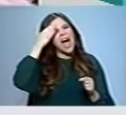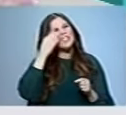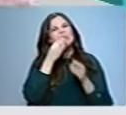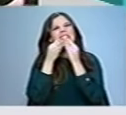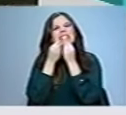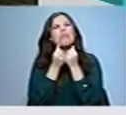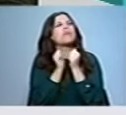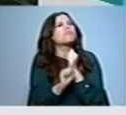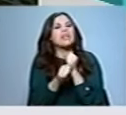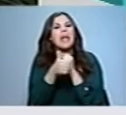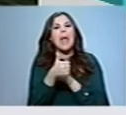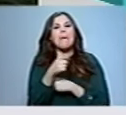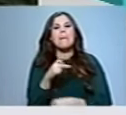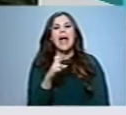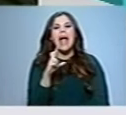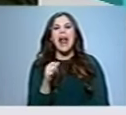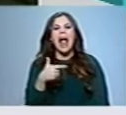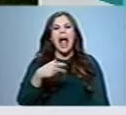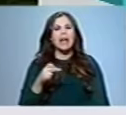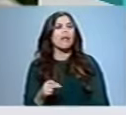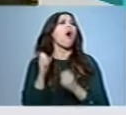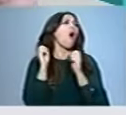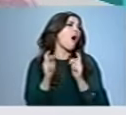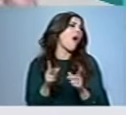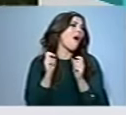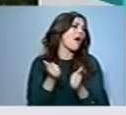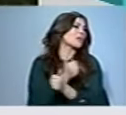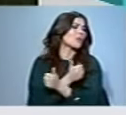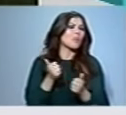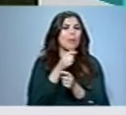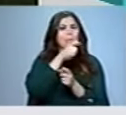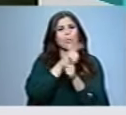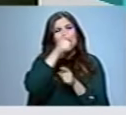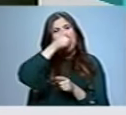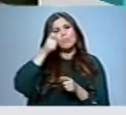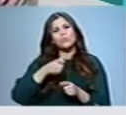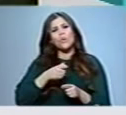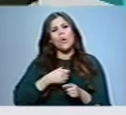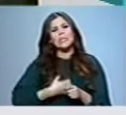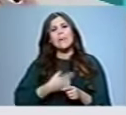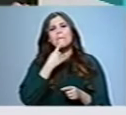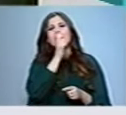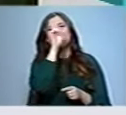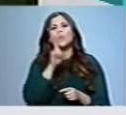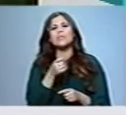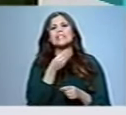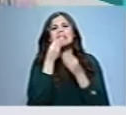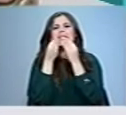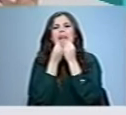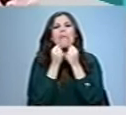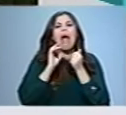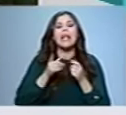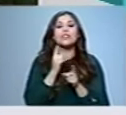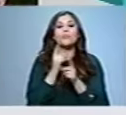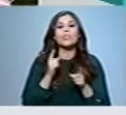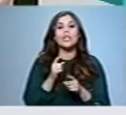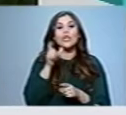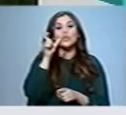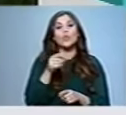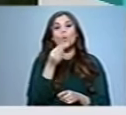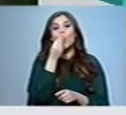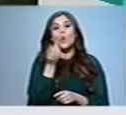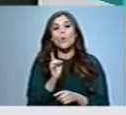Que bom! Ainda bem, assim não somos enganados. As pessoas perguntam-me o que é que sabe determinado alimento. Sim. Eu penso, imagina, não comeste um tomate e